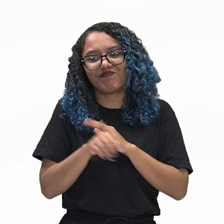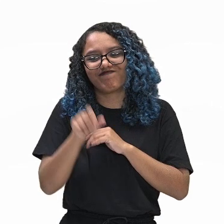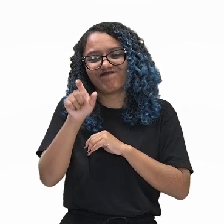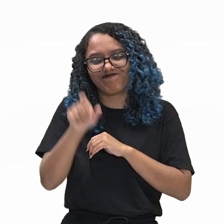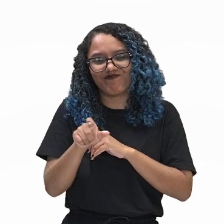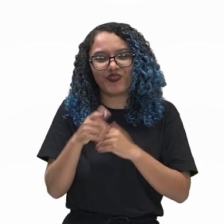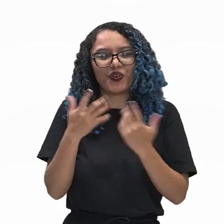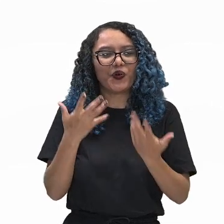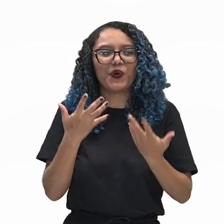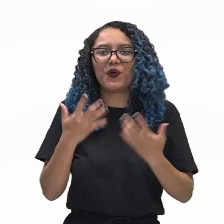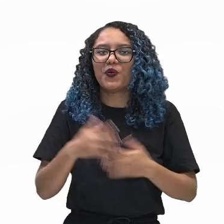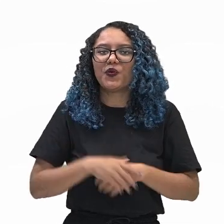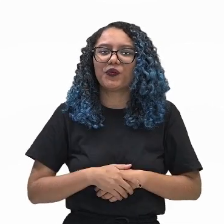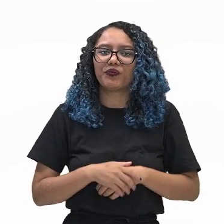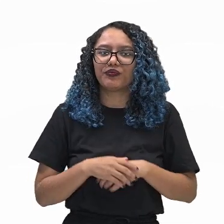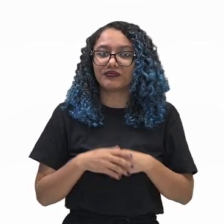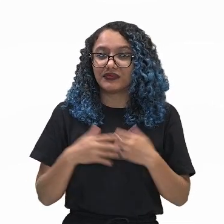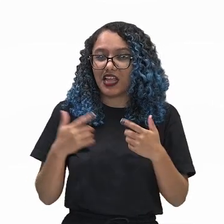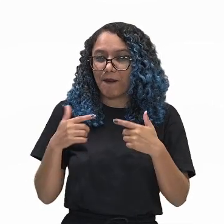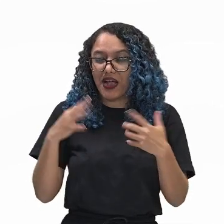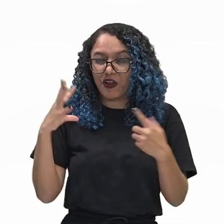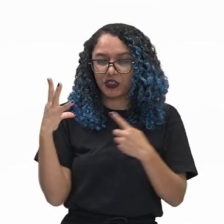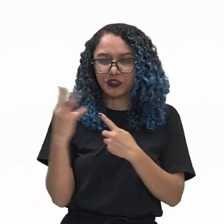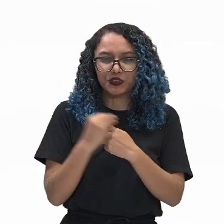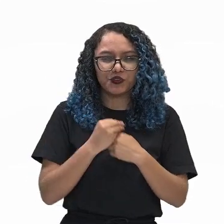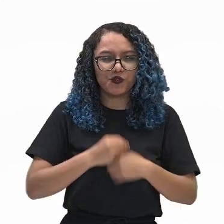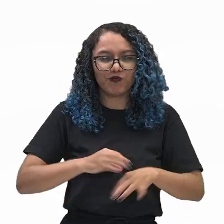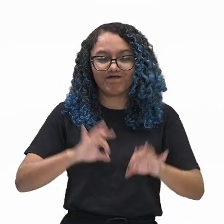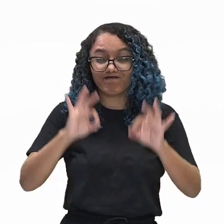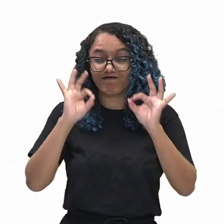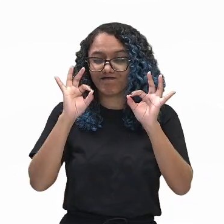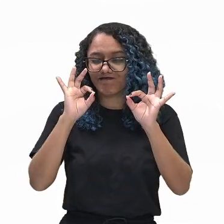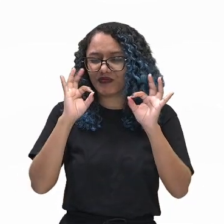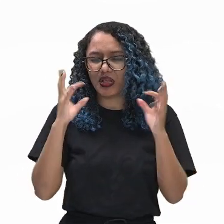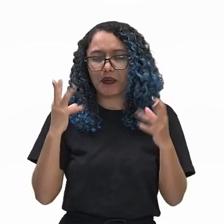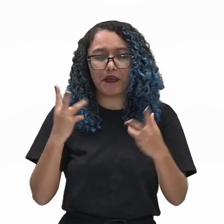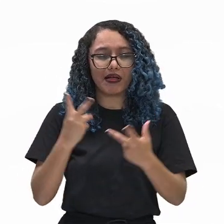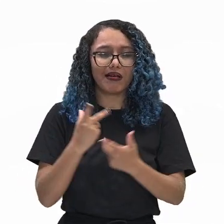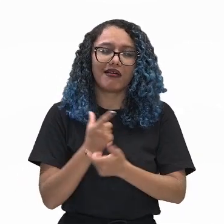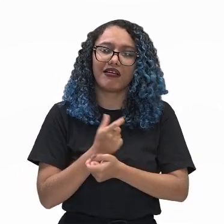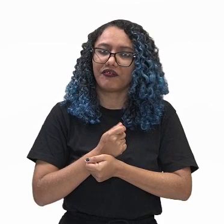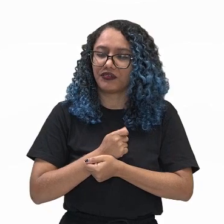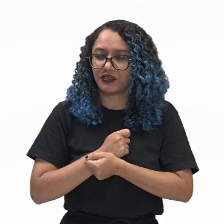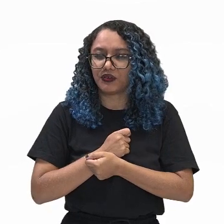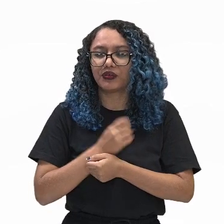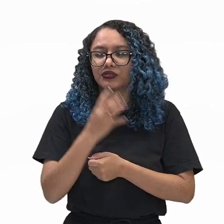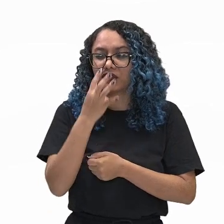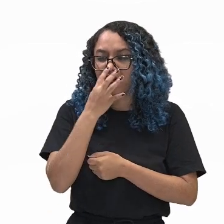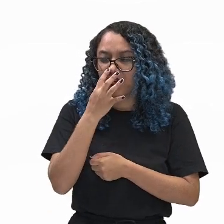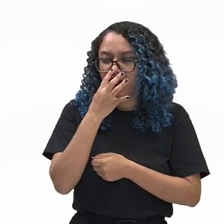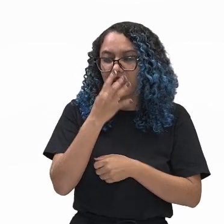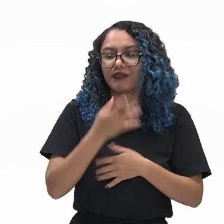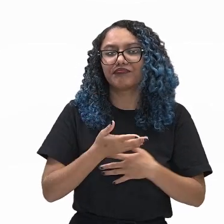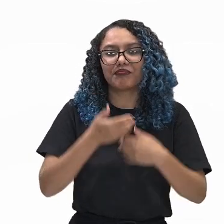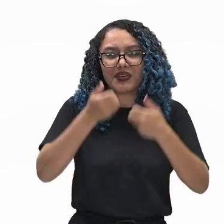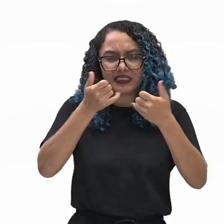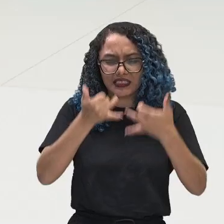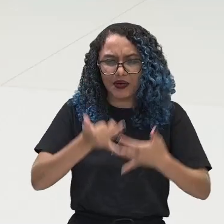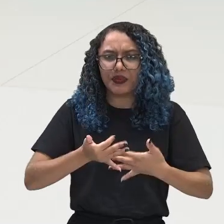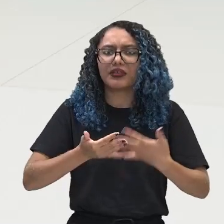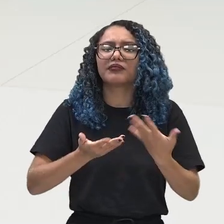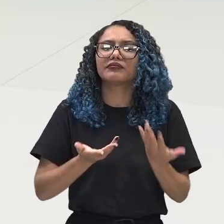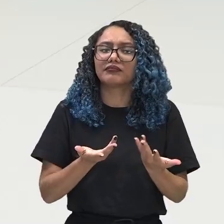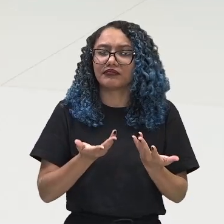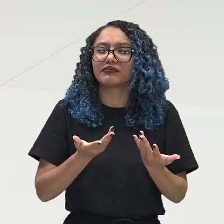artístico impressionante. Então, perceba que eu vou fazendo mais uma vez a descrição aí a respeito do filme, dizendo o que